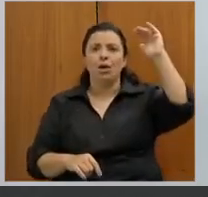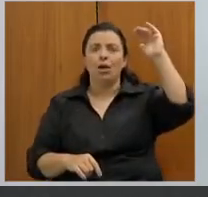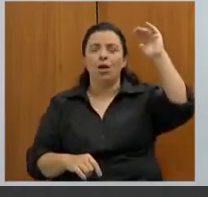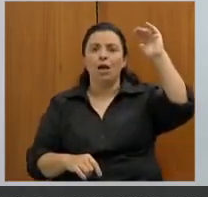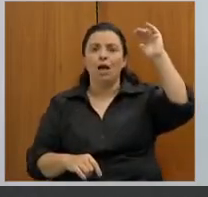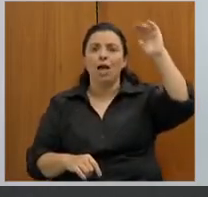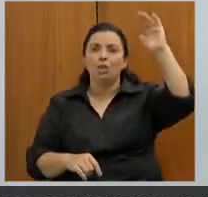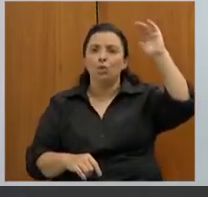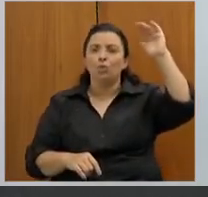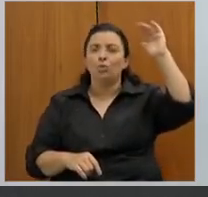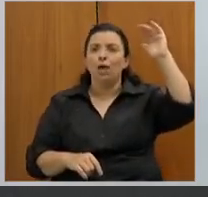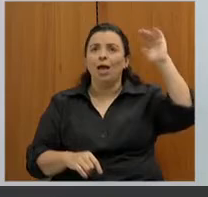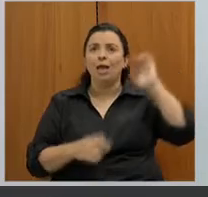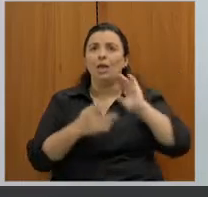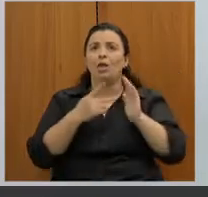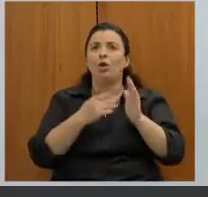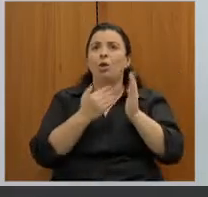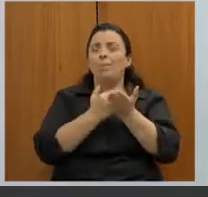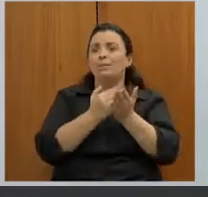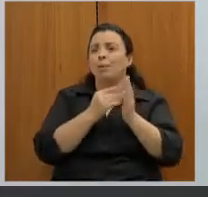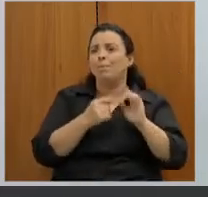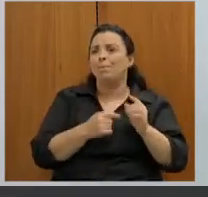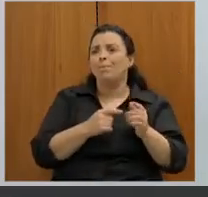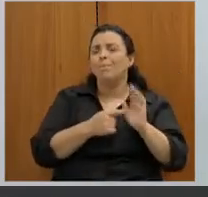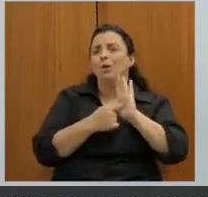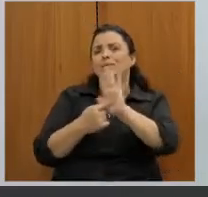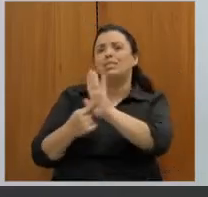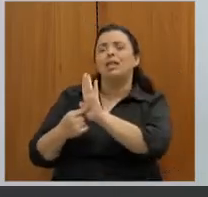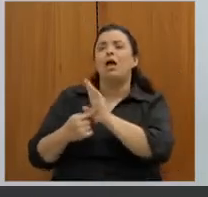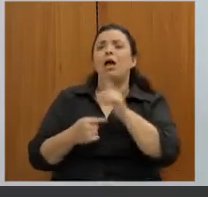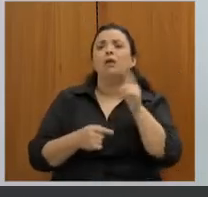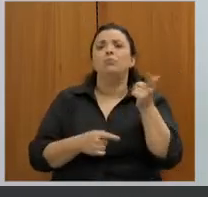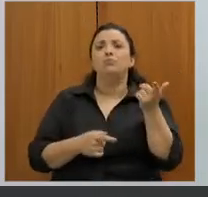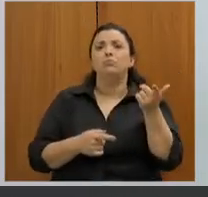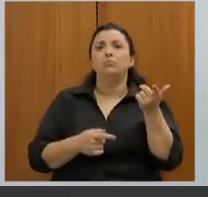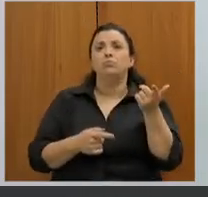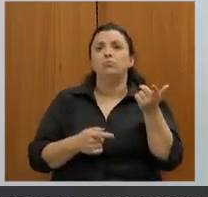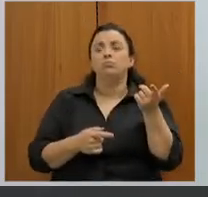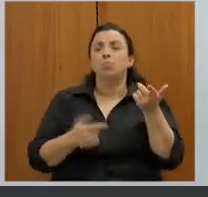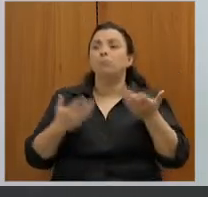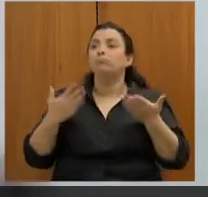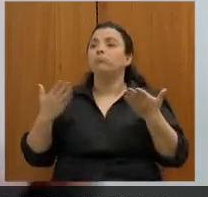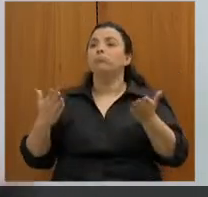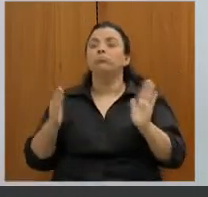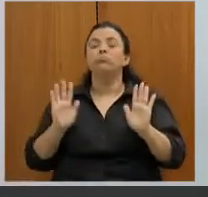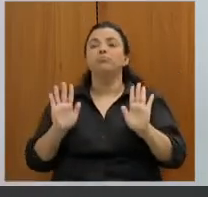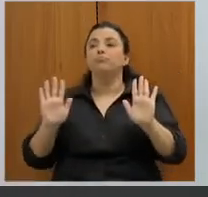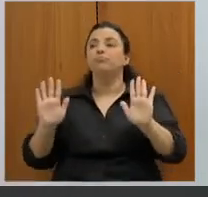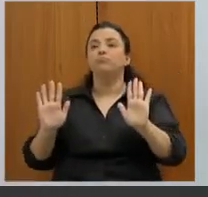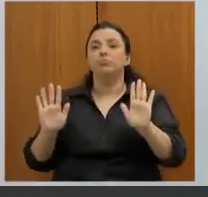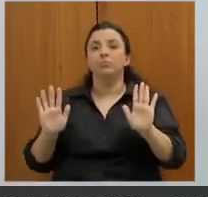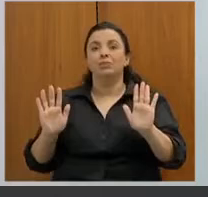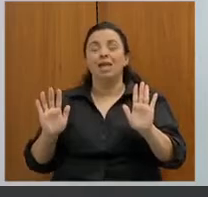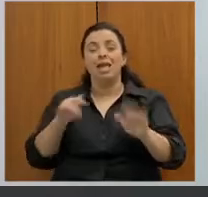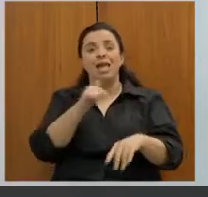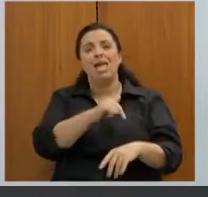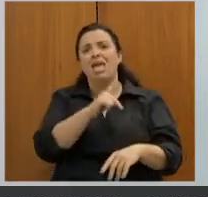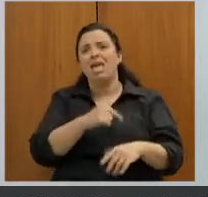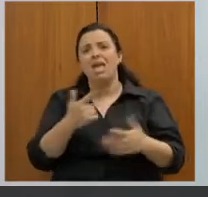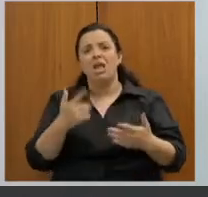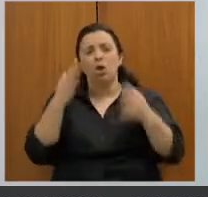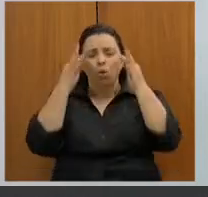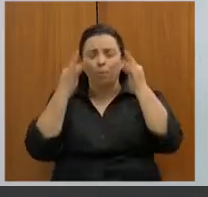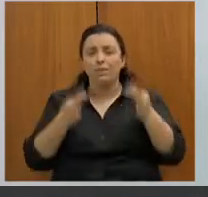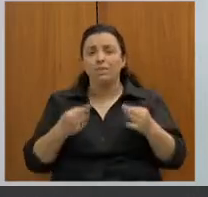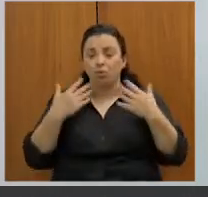nessa muitas pessoas né ele não tem na verdade ou entendimento do próprio corpo